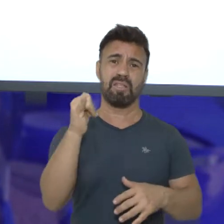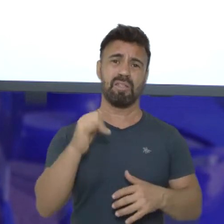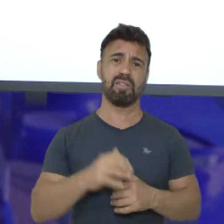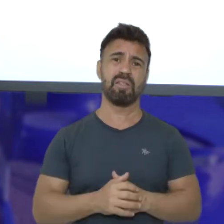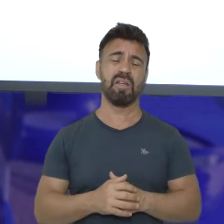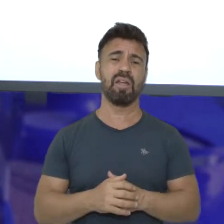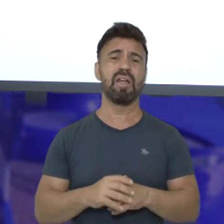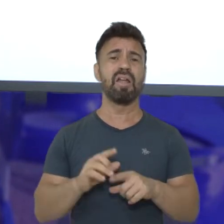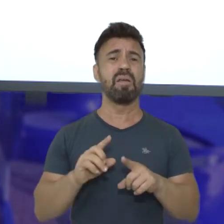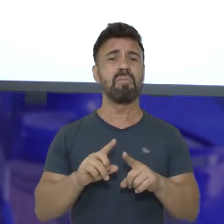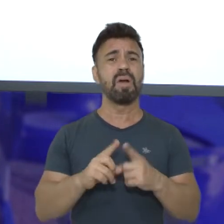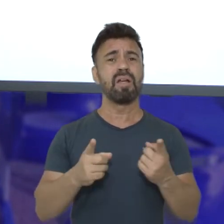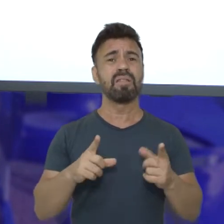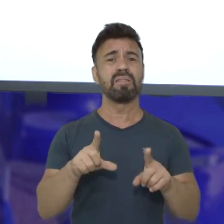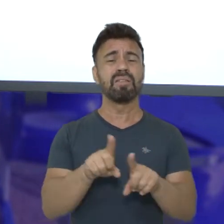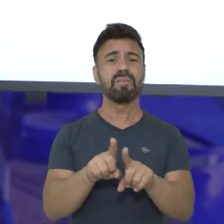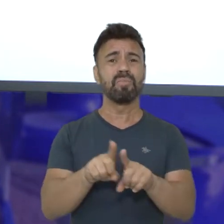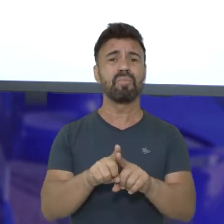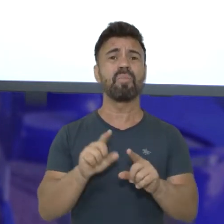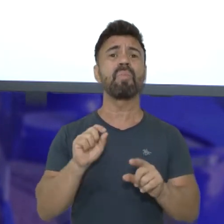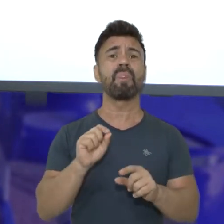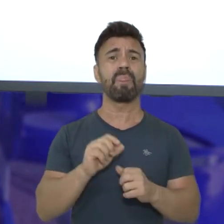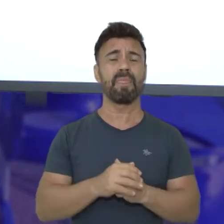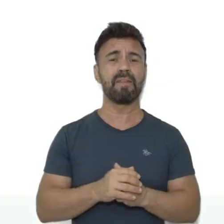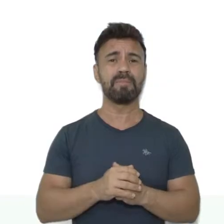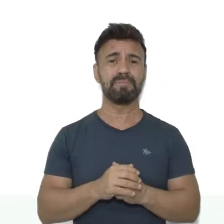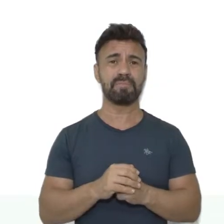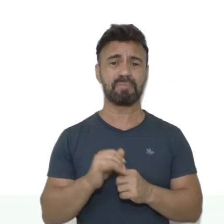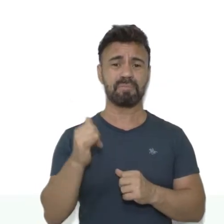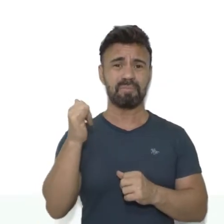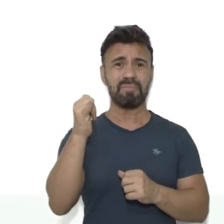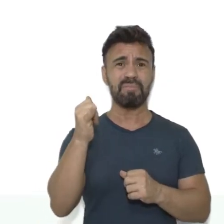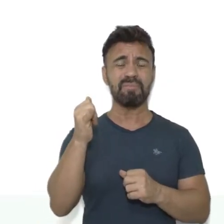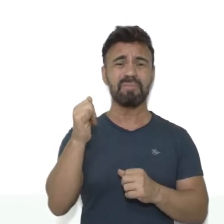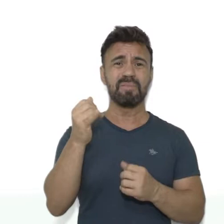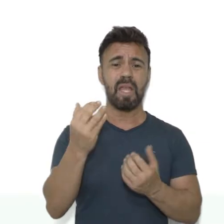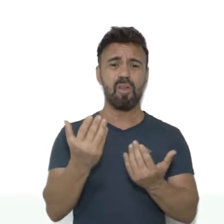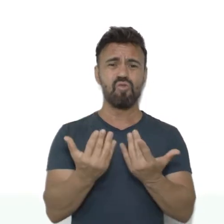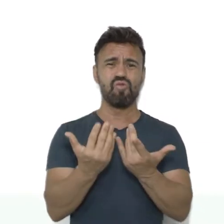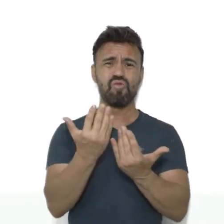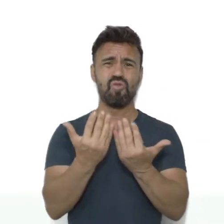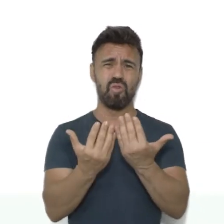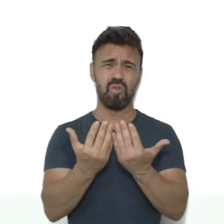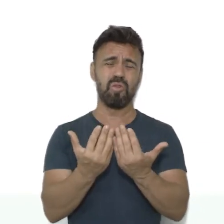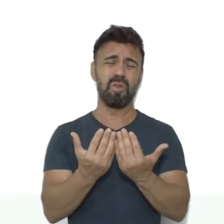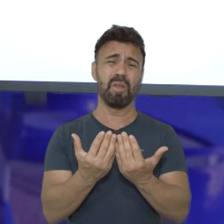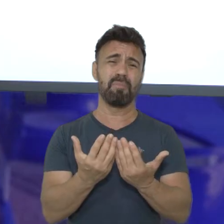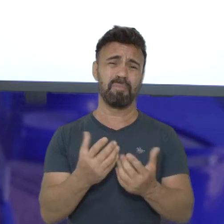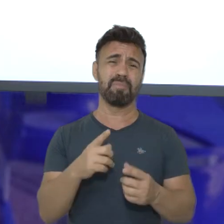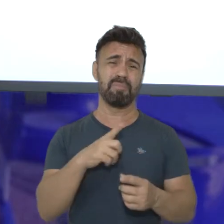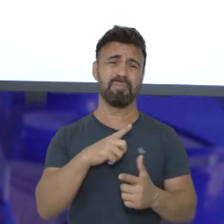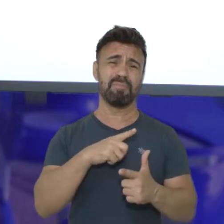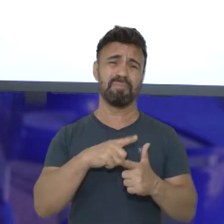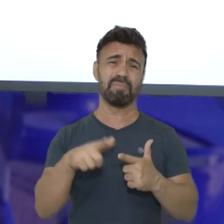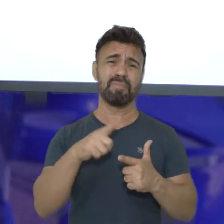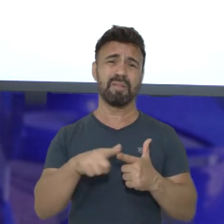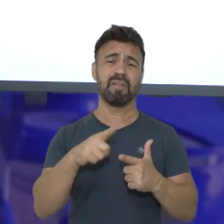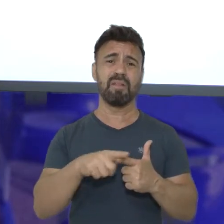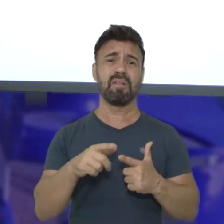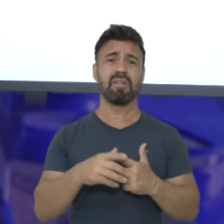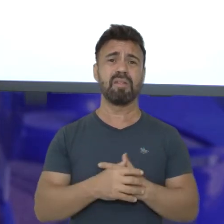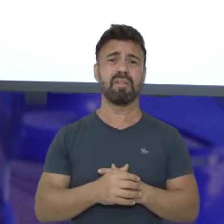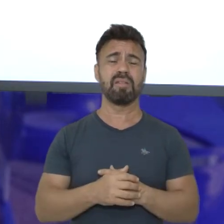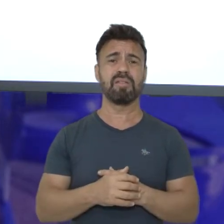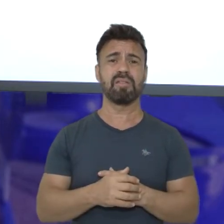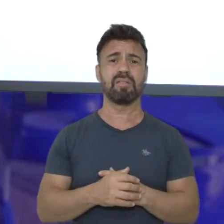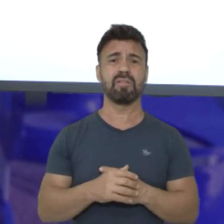frágil, porque o risco dos pixels queimarem é muito grande. Então, como